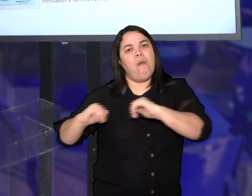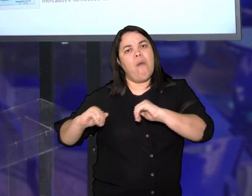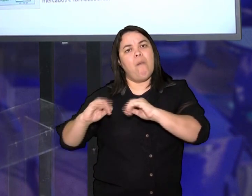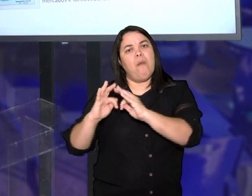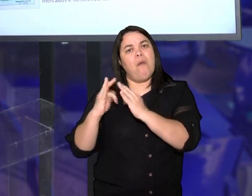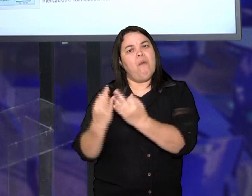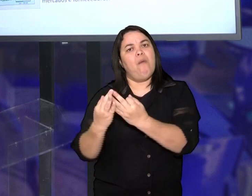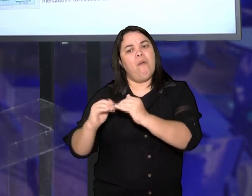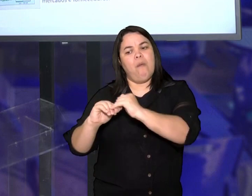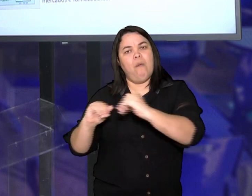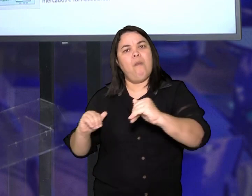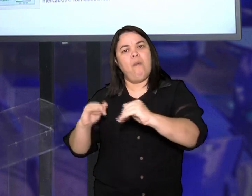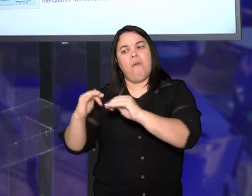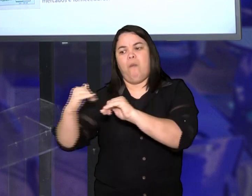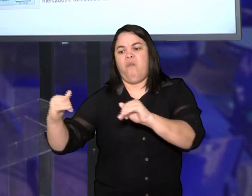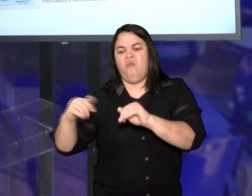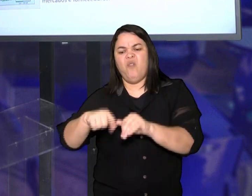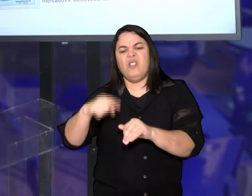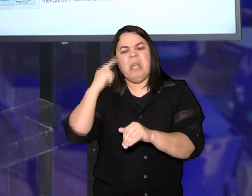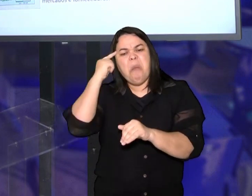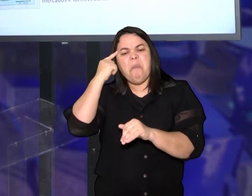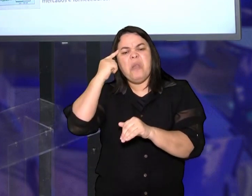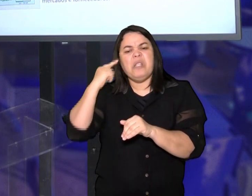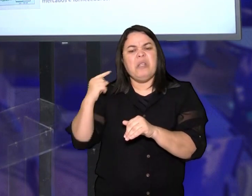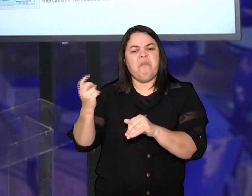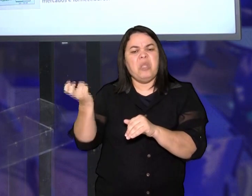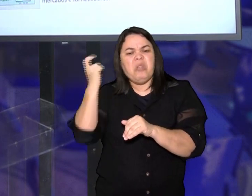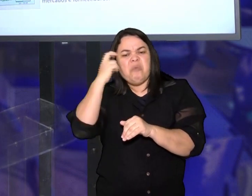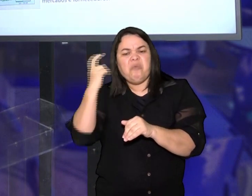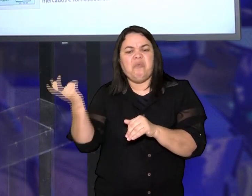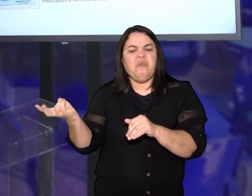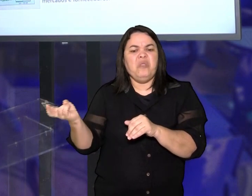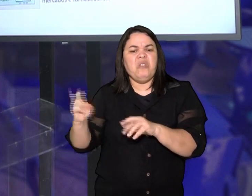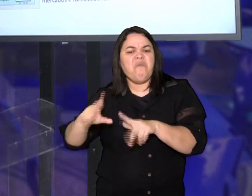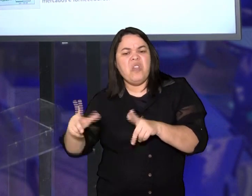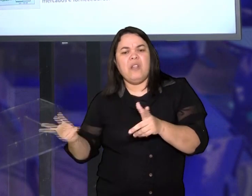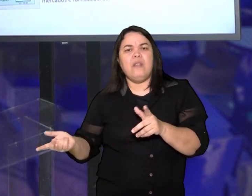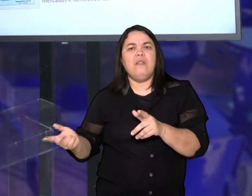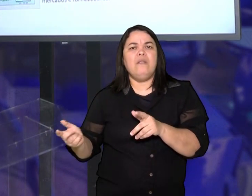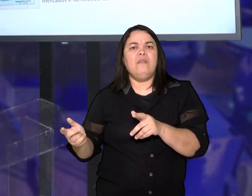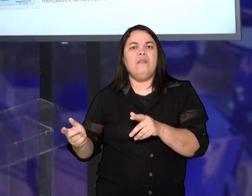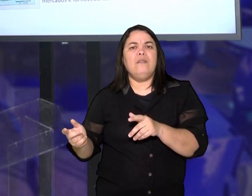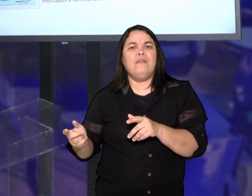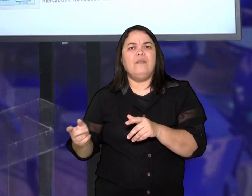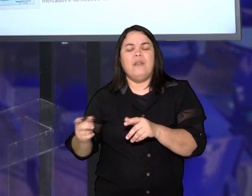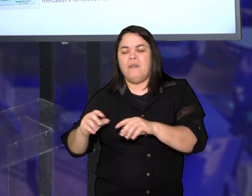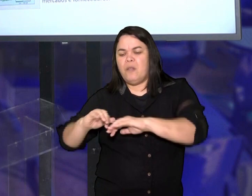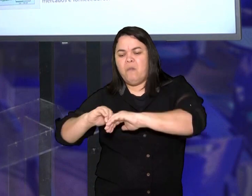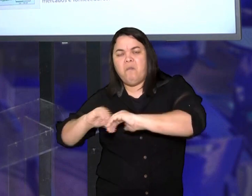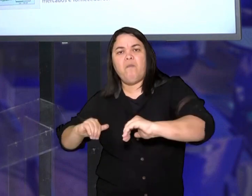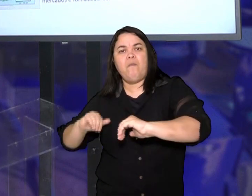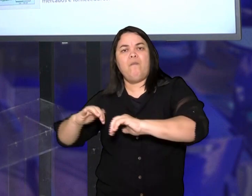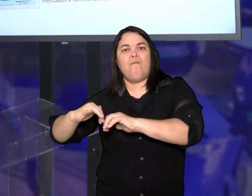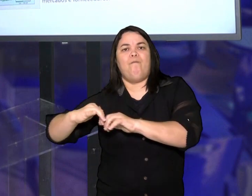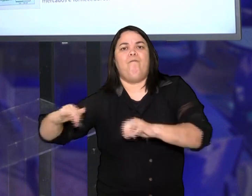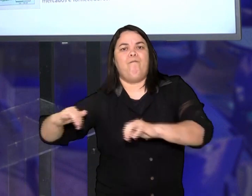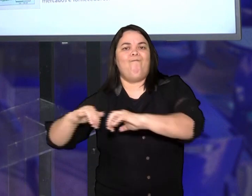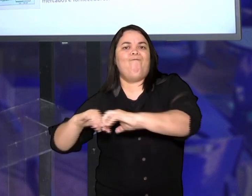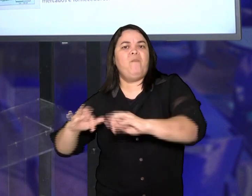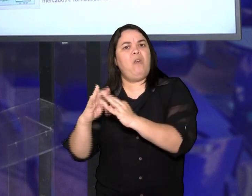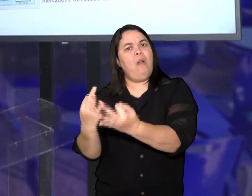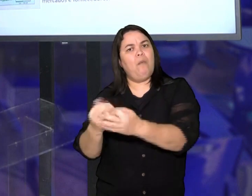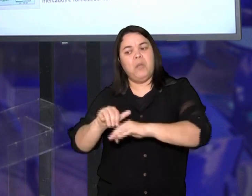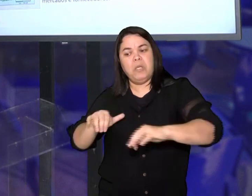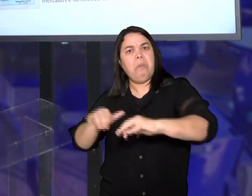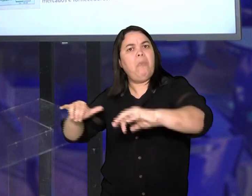porque agia de acordo apenas com seus próprios interesses. Obviamente, isso traz diversos